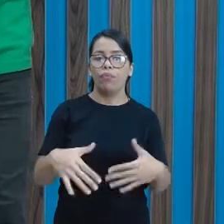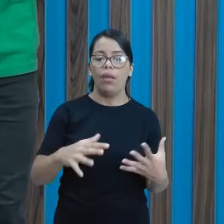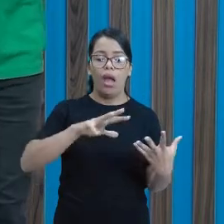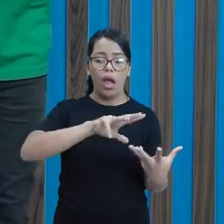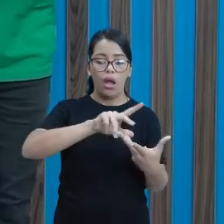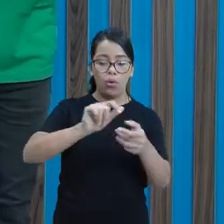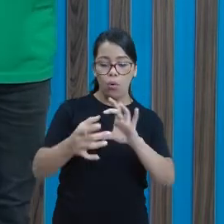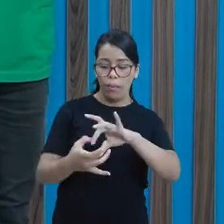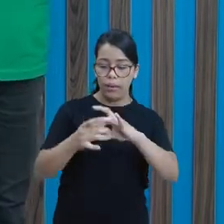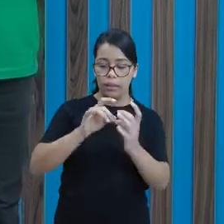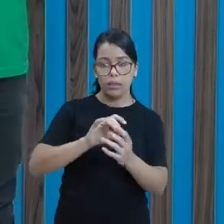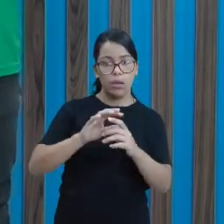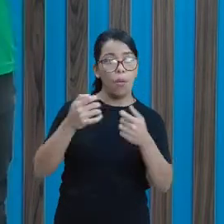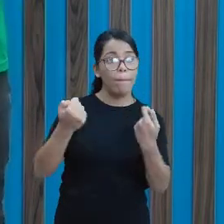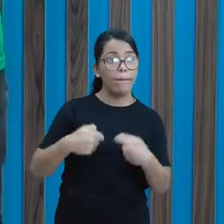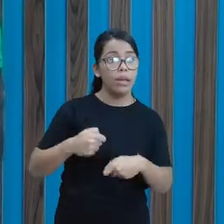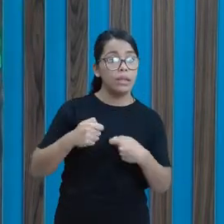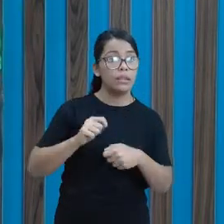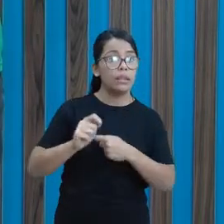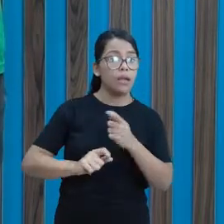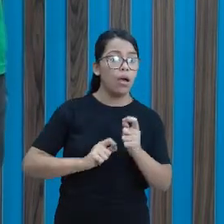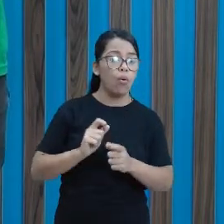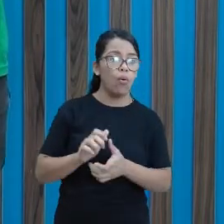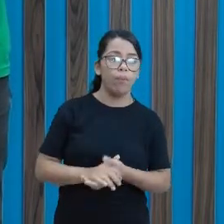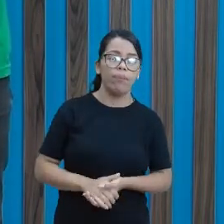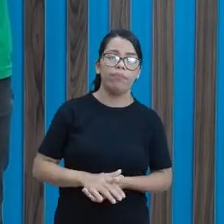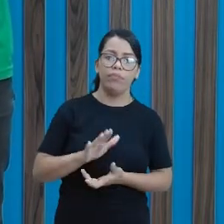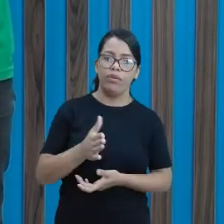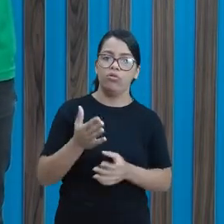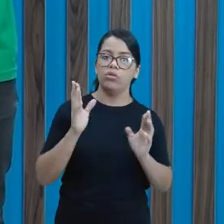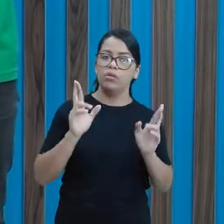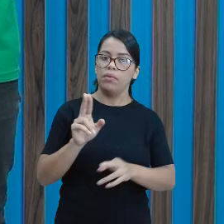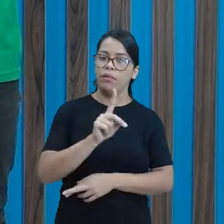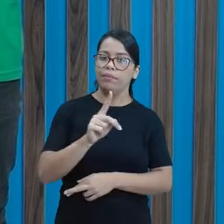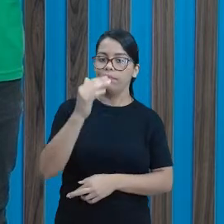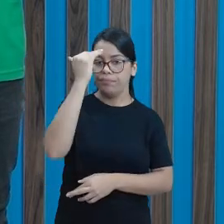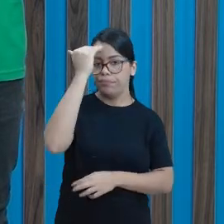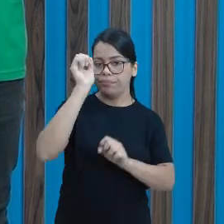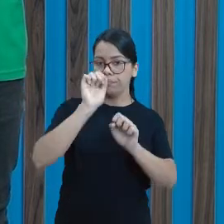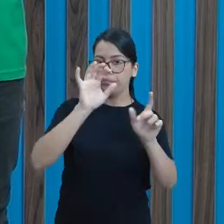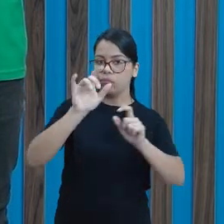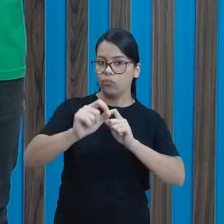Por exemplo, tá? Eu espero que vocês entendam o que eu vou dizer, tá?